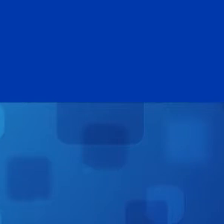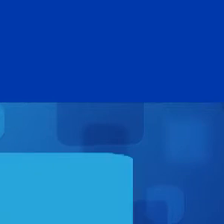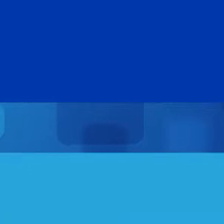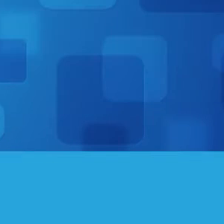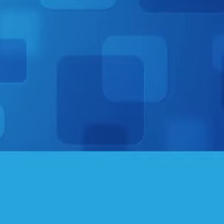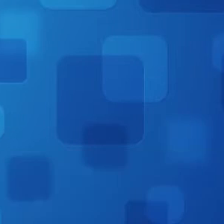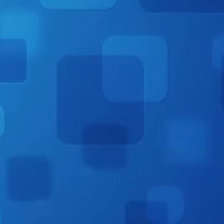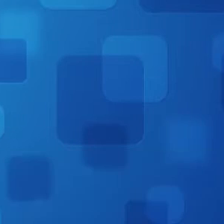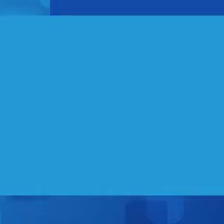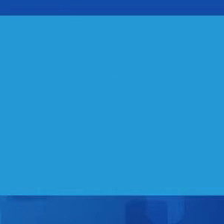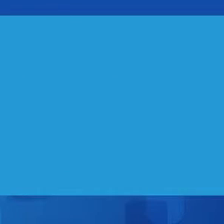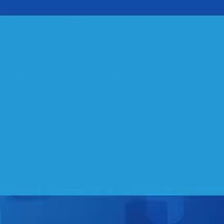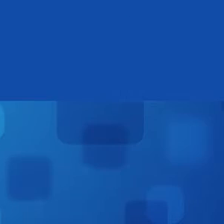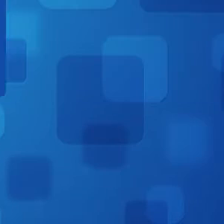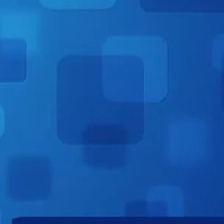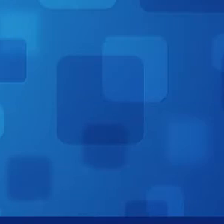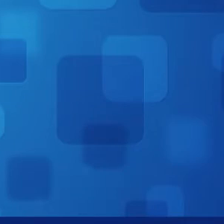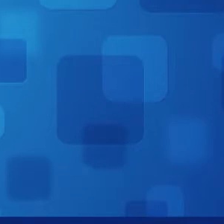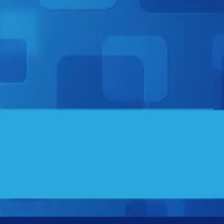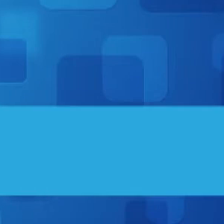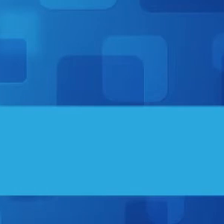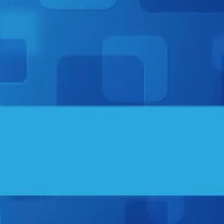E aí